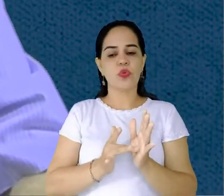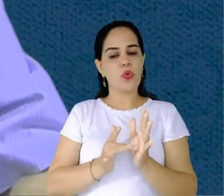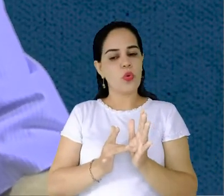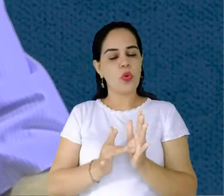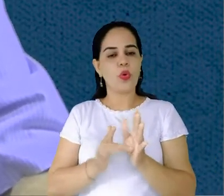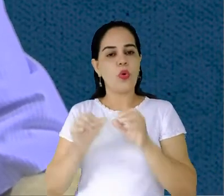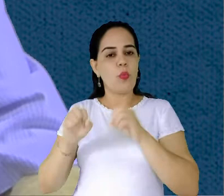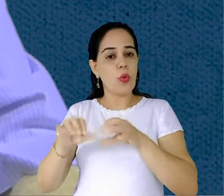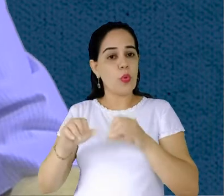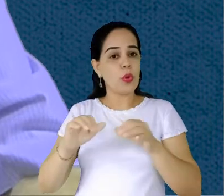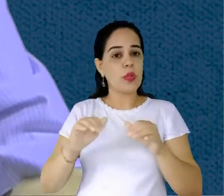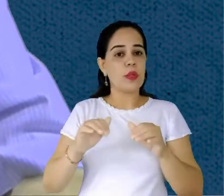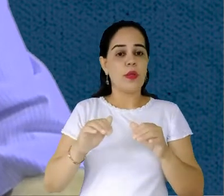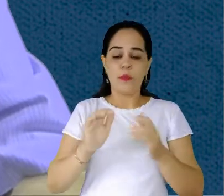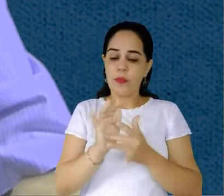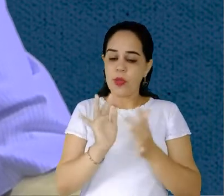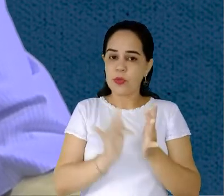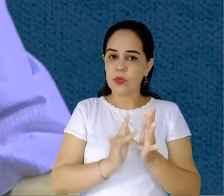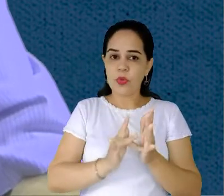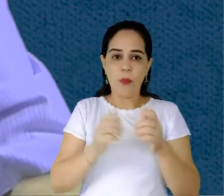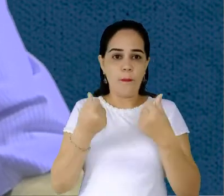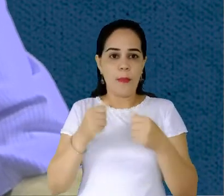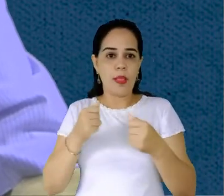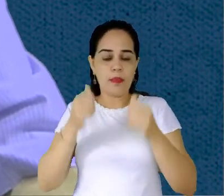e nós. E eu,